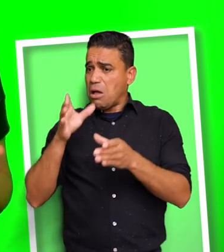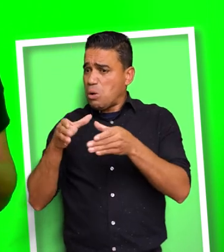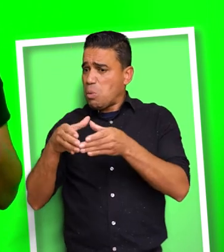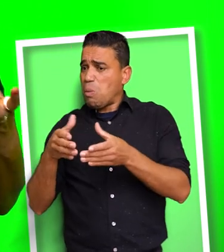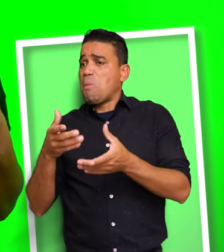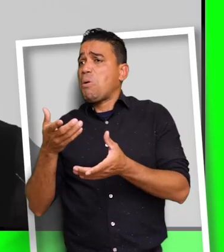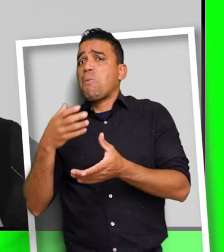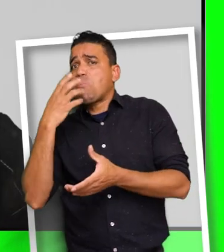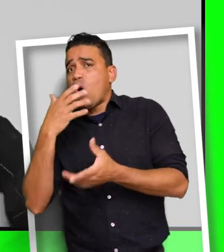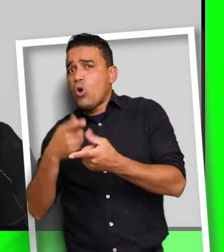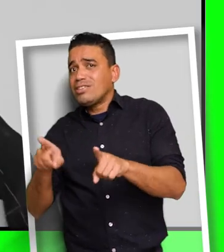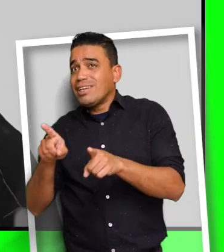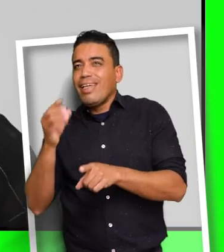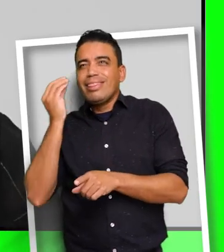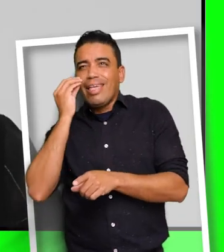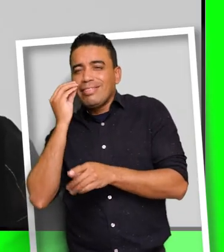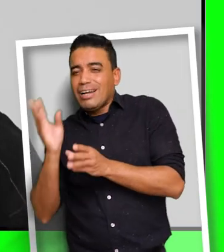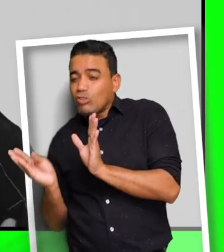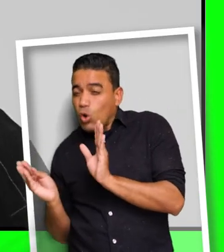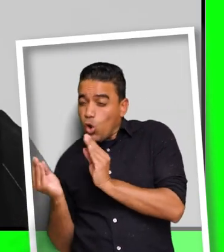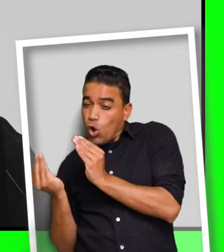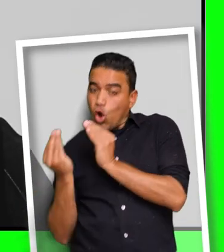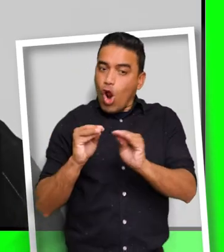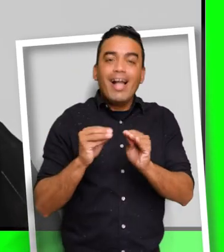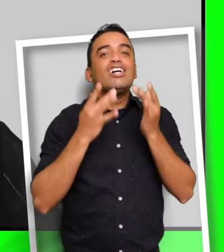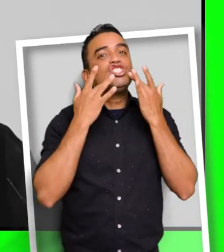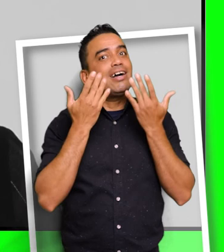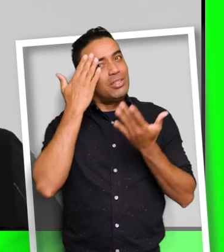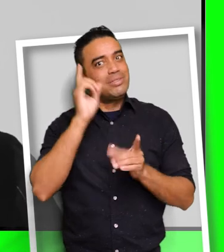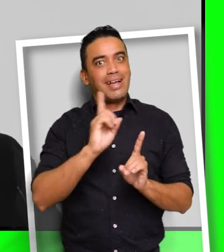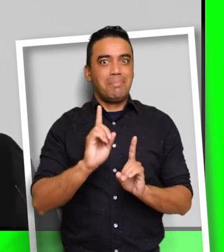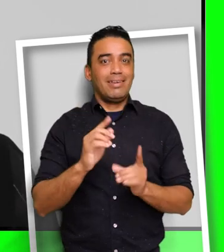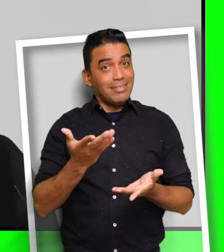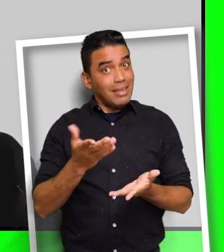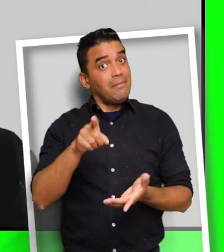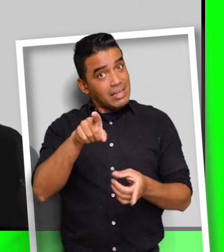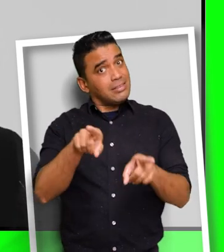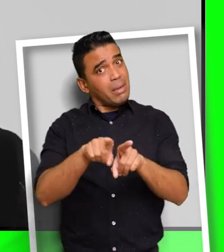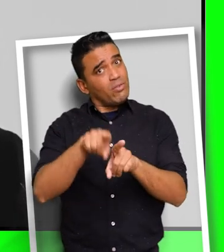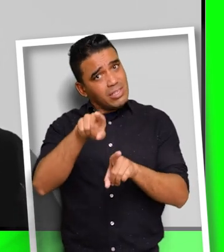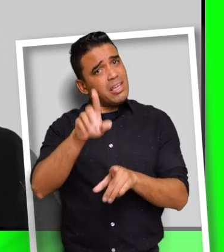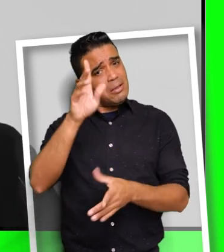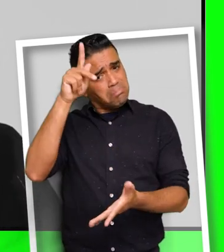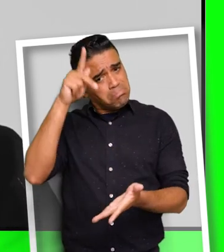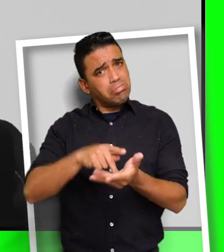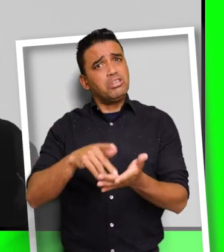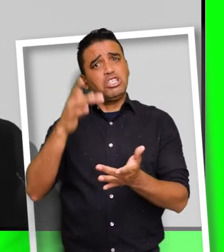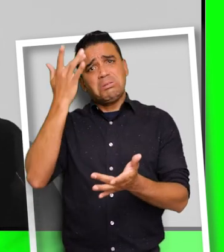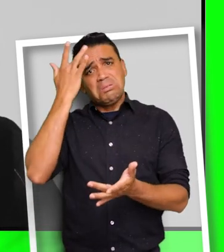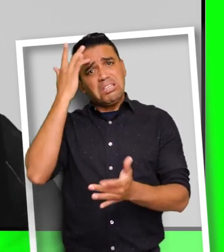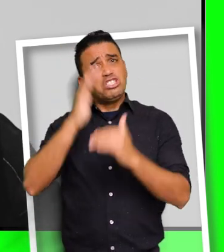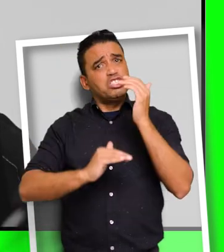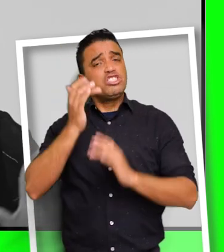quer tentar trazer a música para o teatro e não sabe direito como, mas também você que é do teatro e